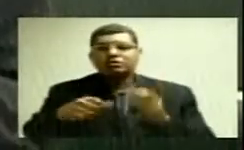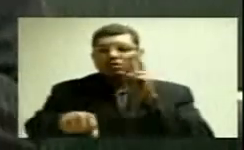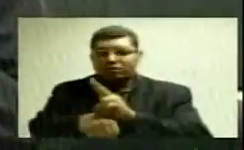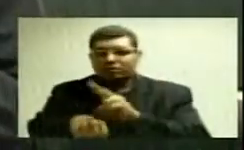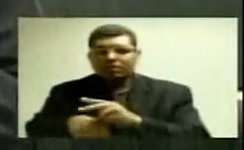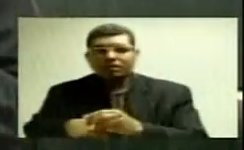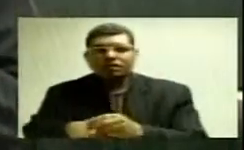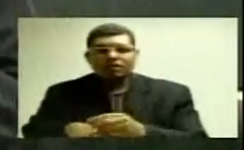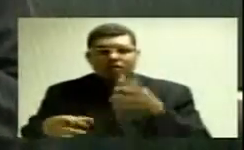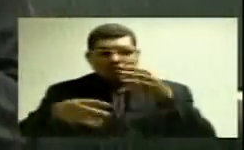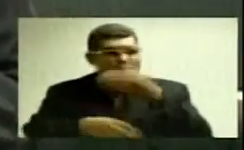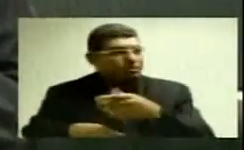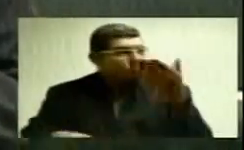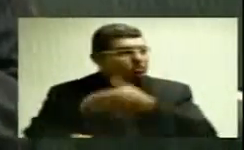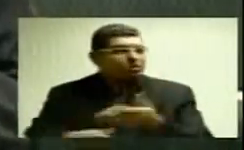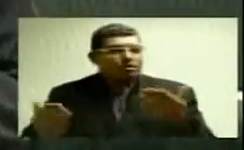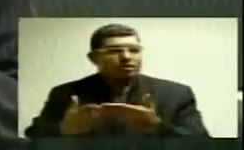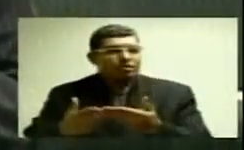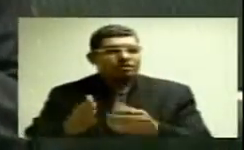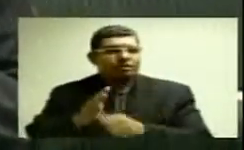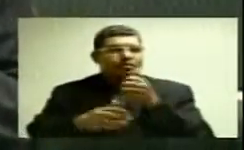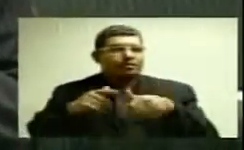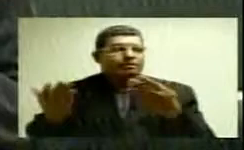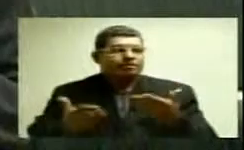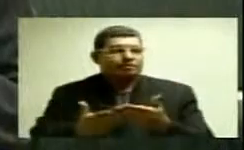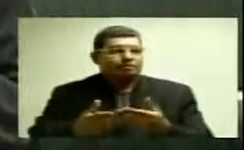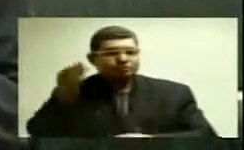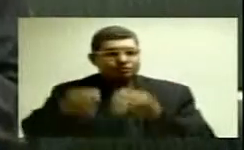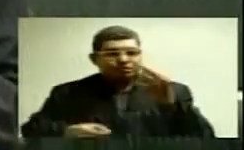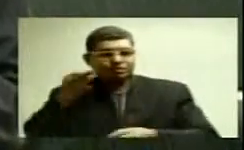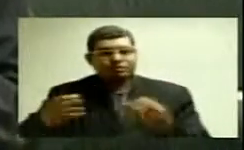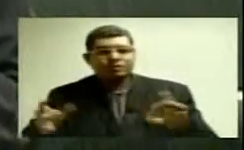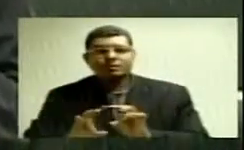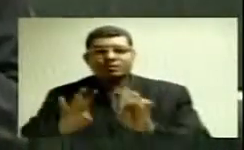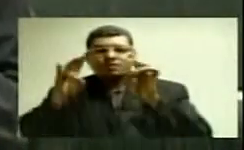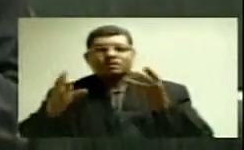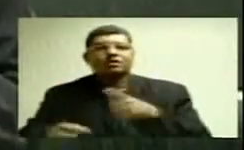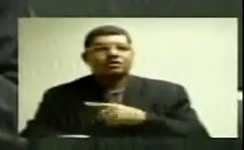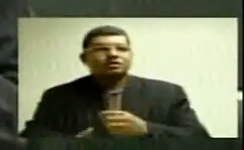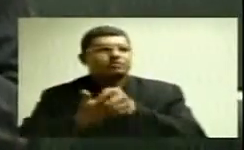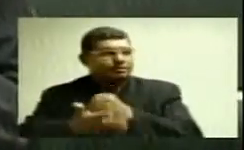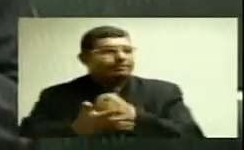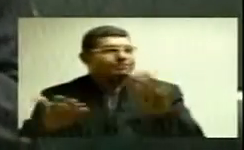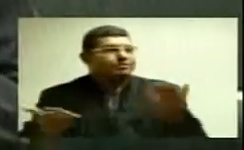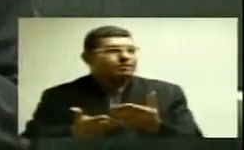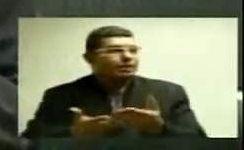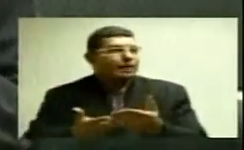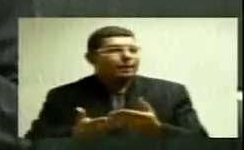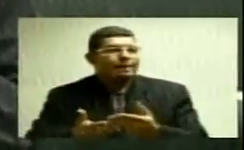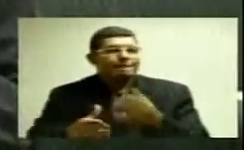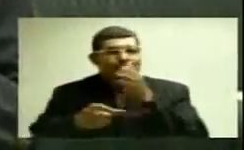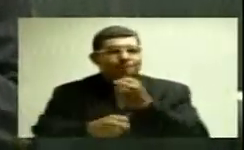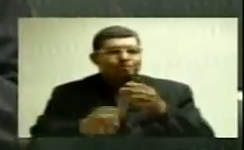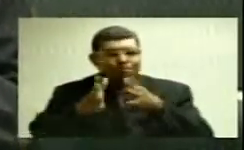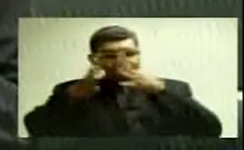vagas, e concentram os recursos na primeira instância, nos juizados especiais que estão sobrecarregados,